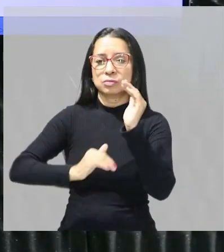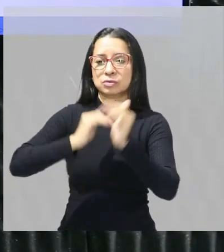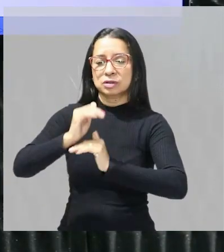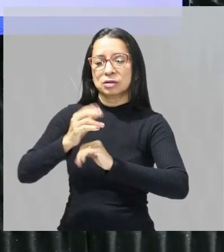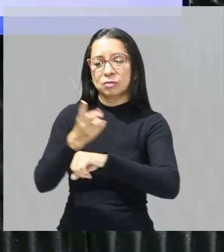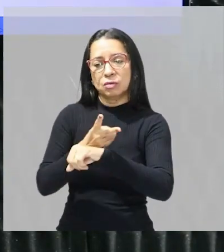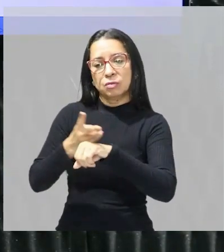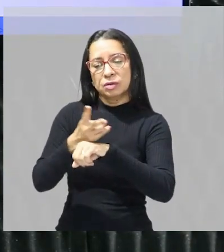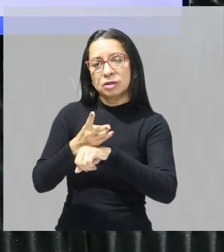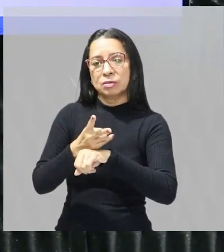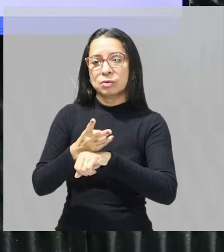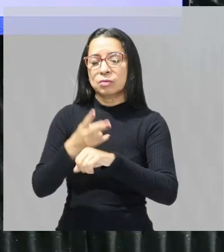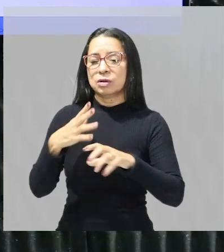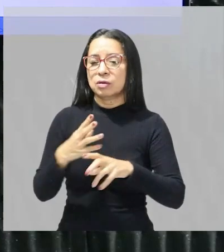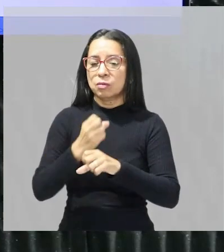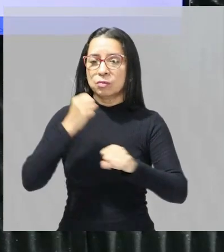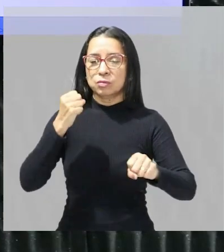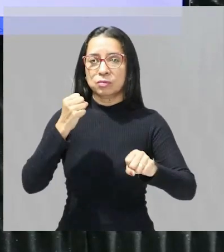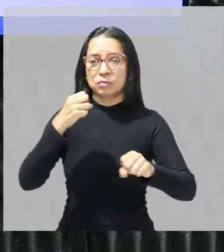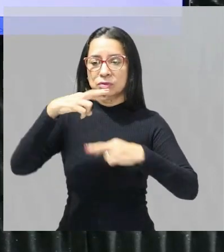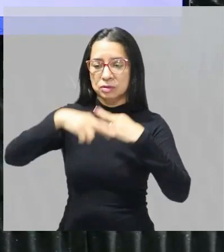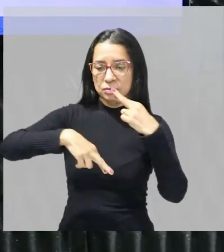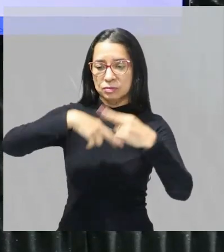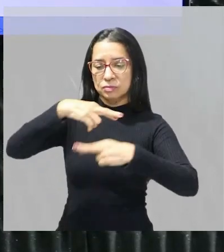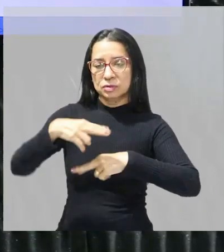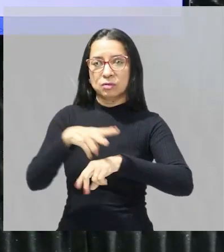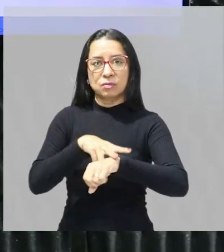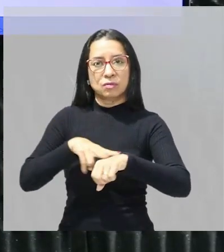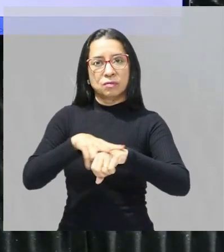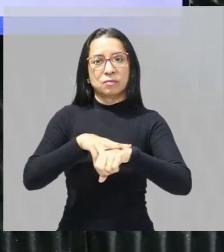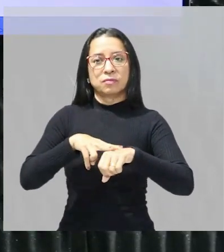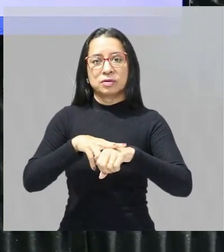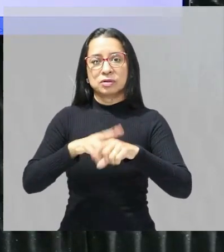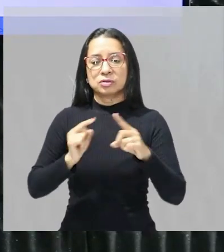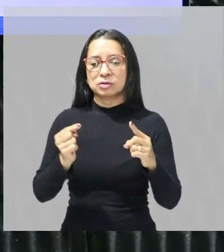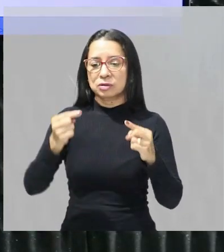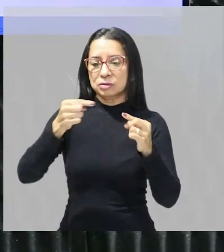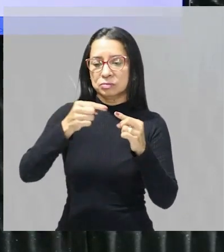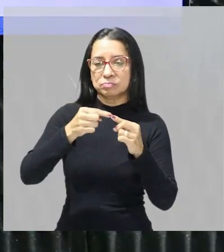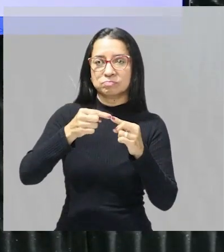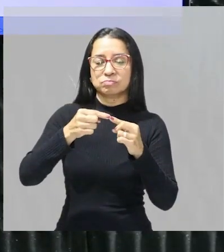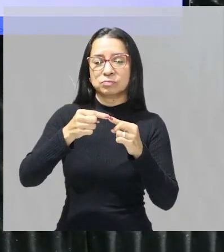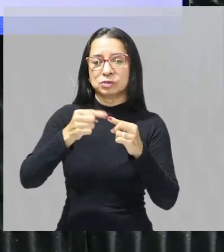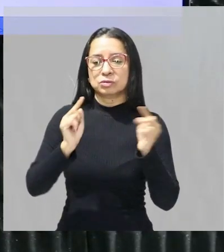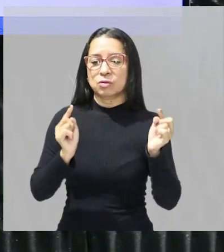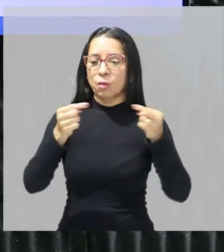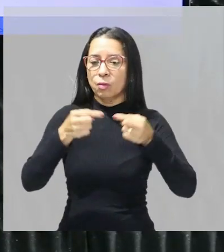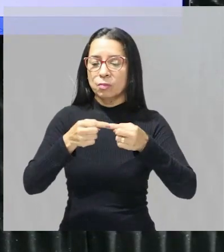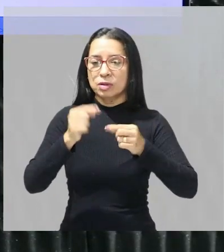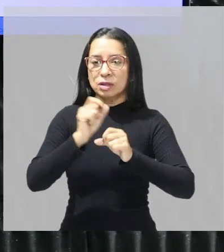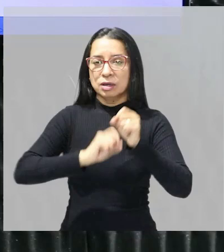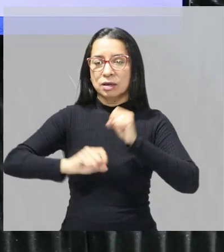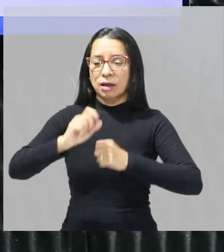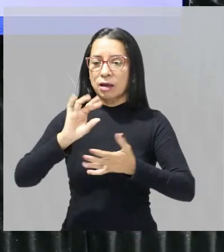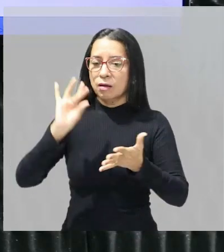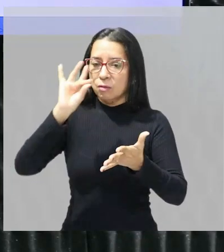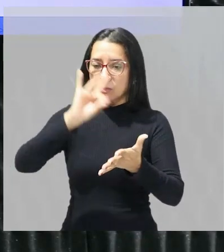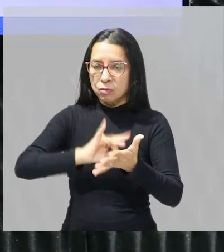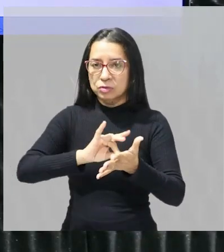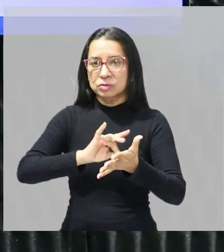lucro. A Revolução Verde, anota aí, a Revolução Verde está diretamente atrelada à consolidação